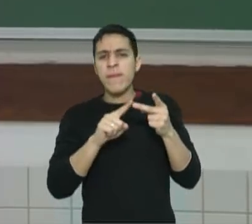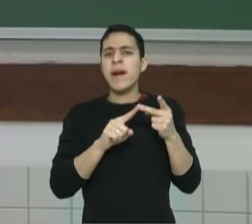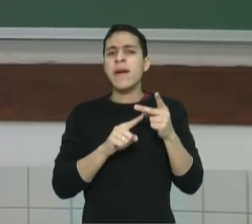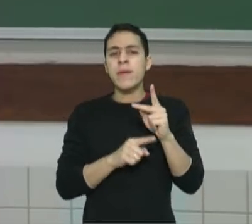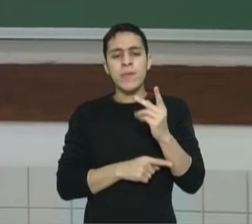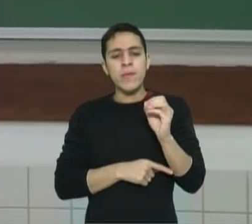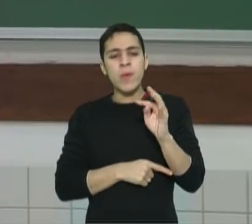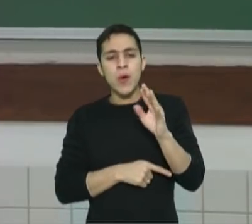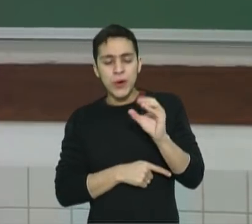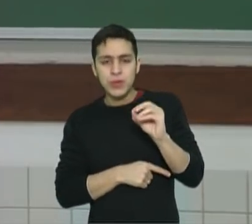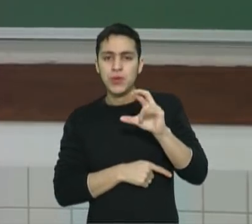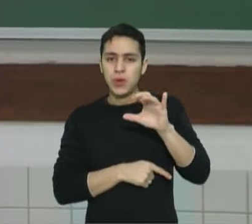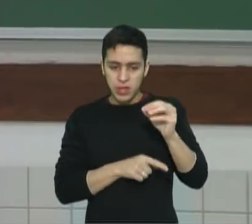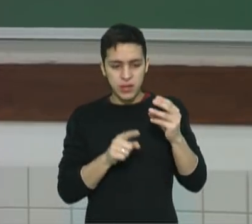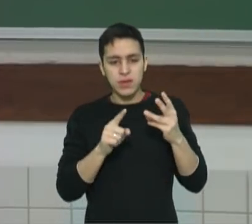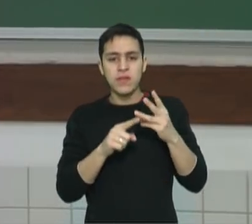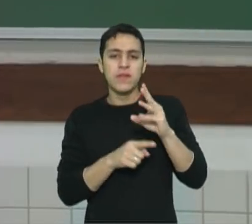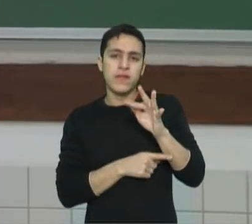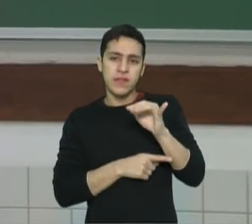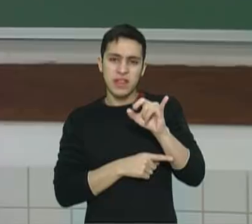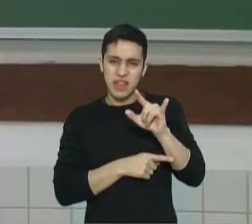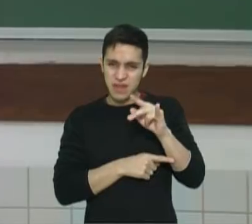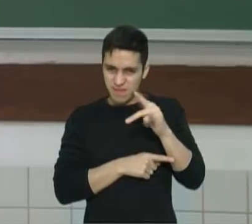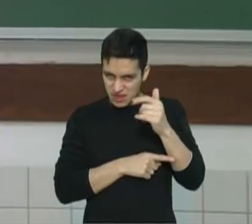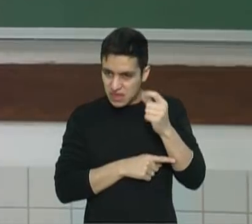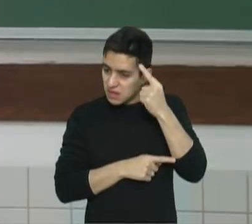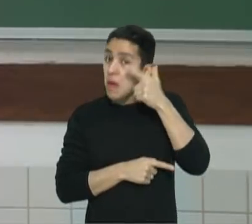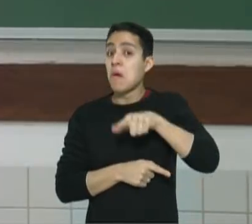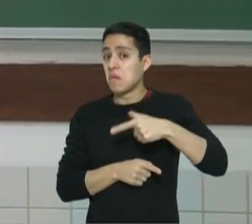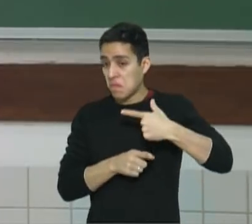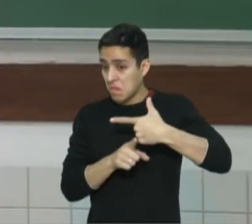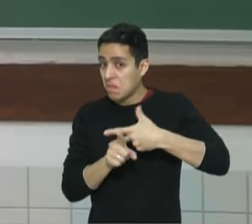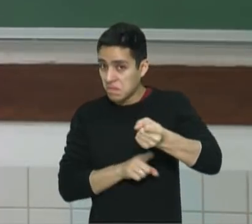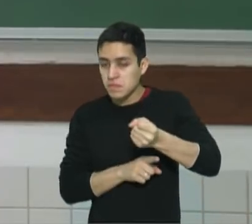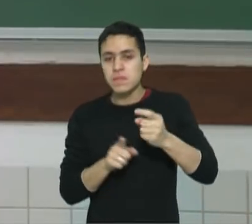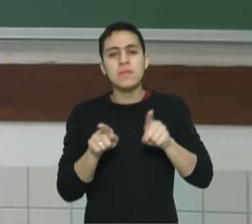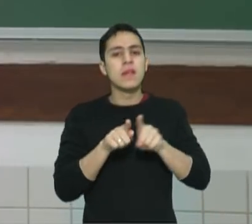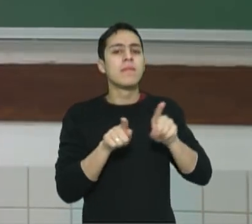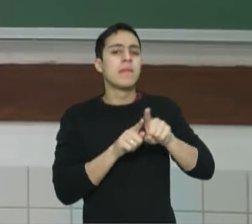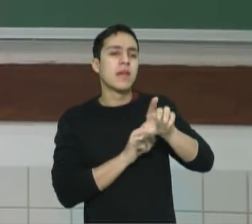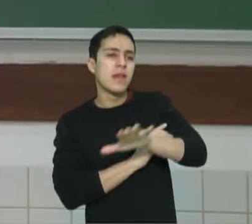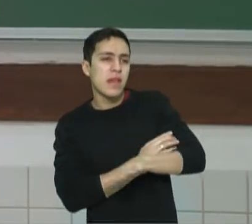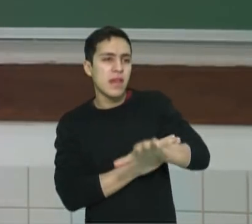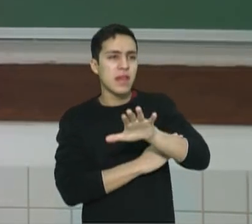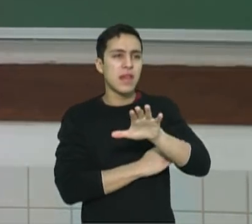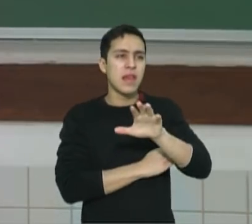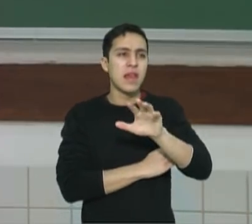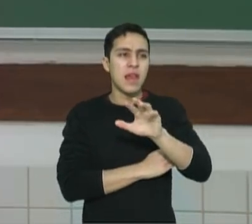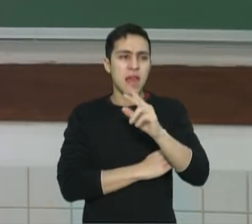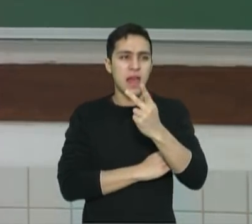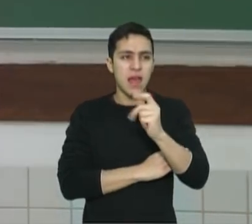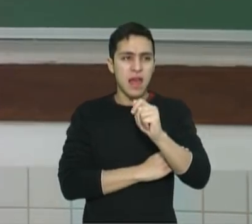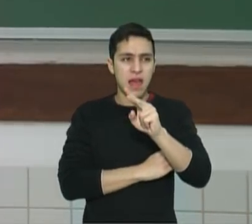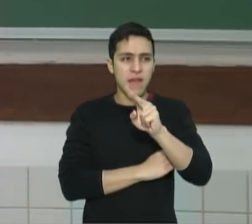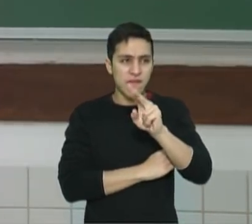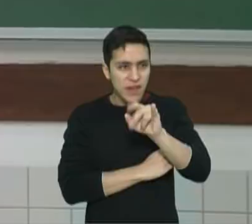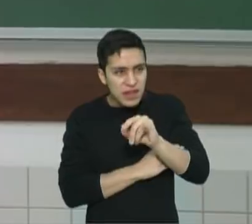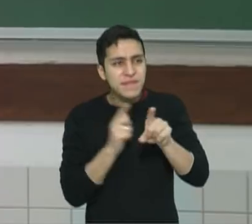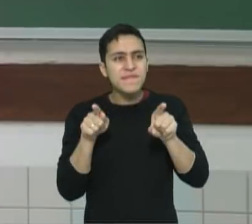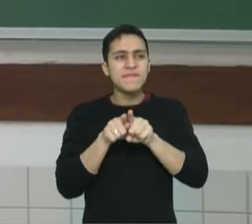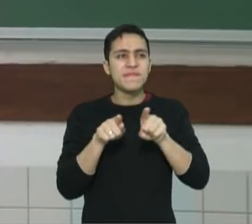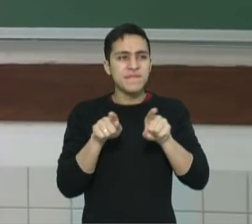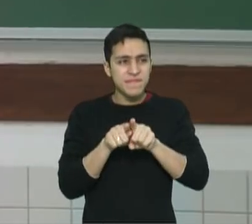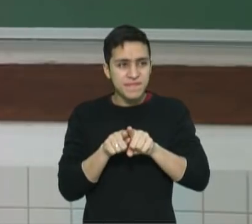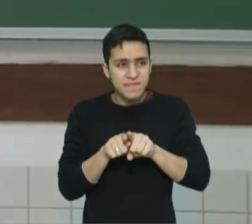Filipinas, que eles conseguem. Também vai ter a conquista do Havaí, do arquipélago, do conjunto de ilhas do Havaí, e fazendo com